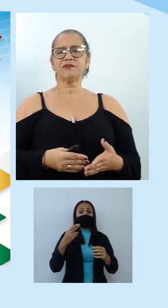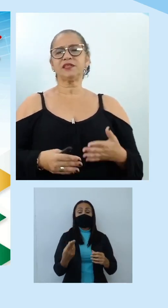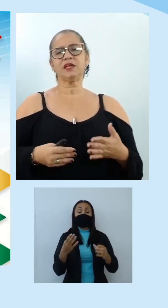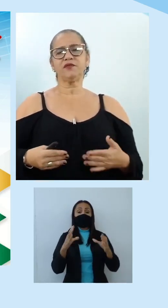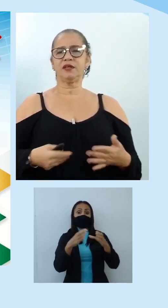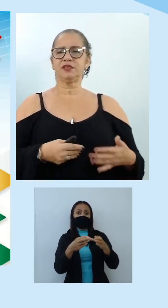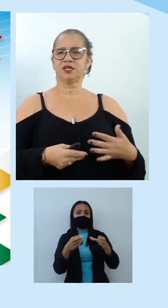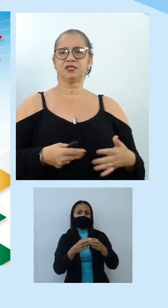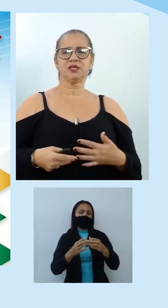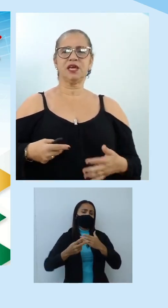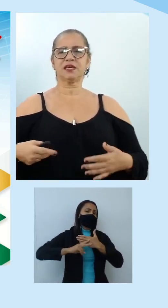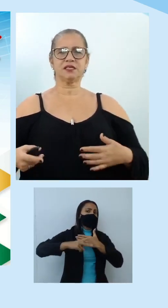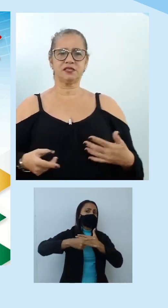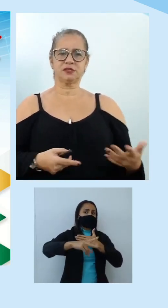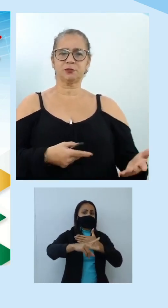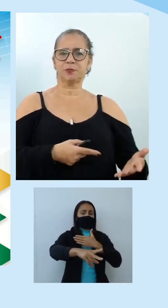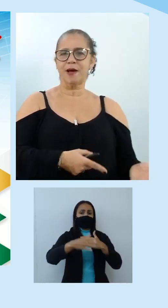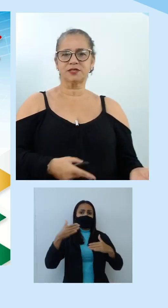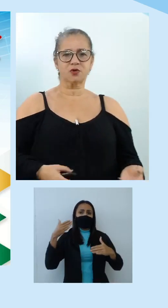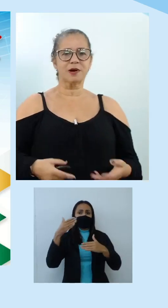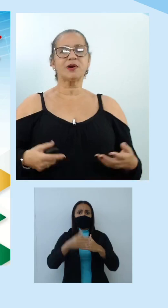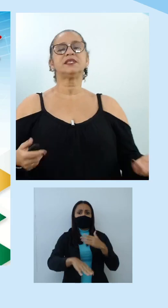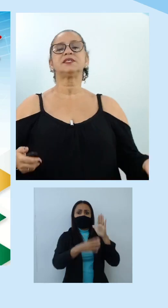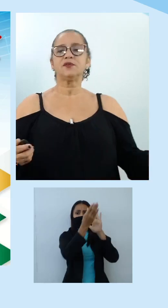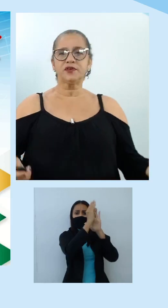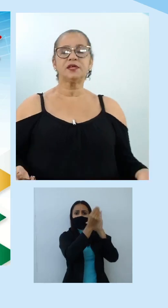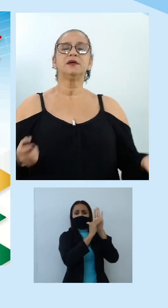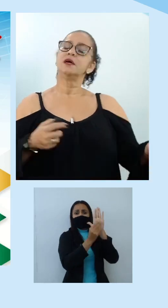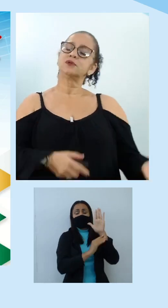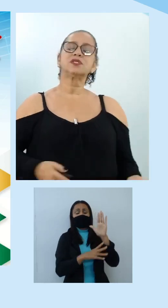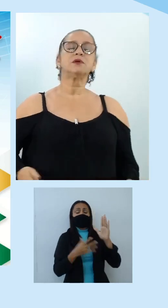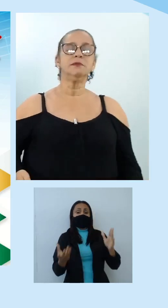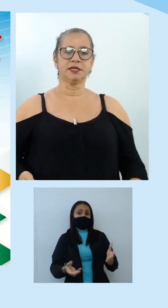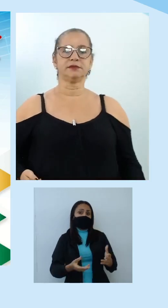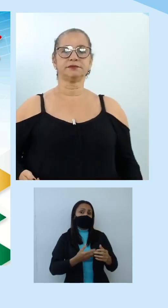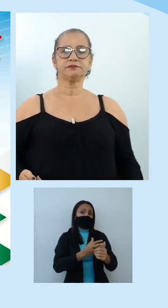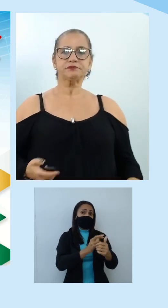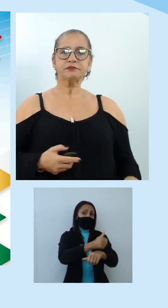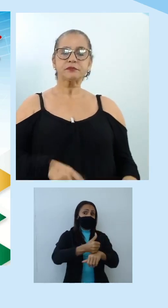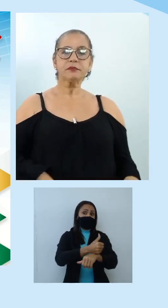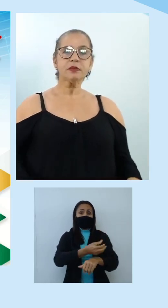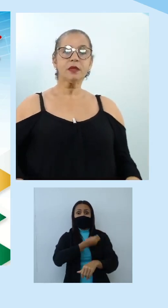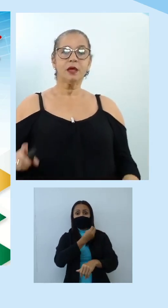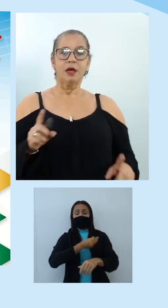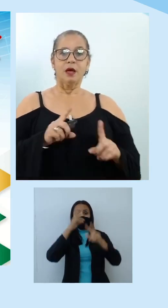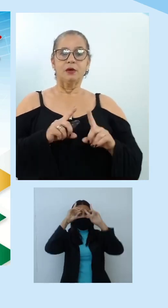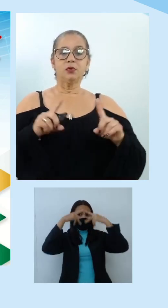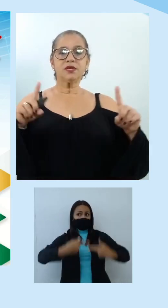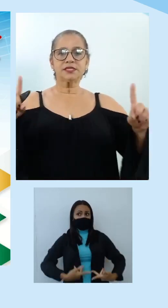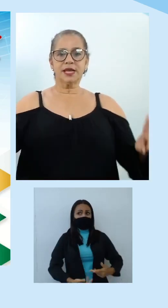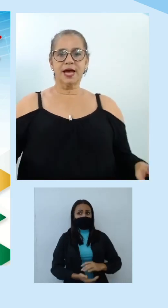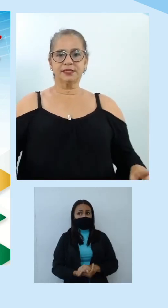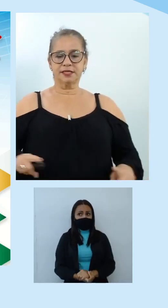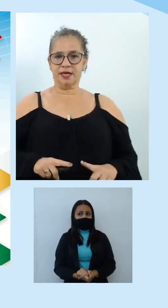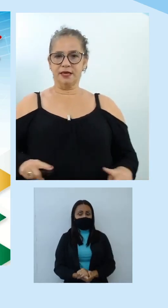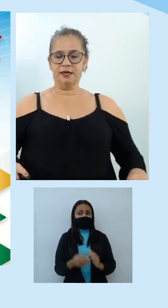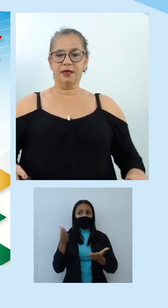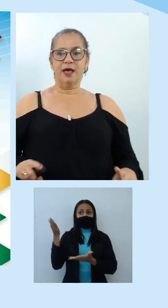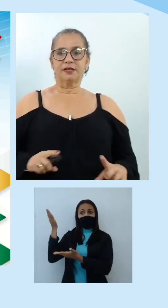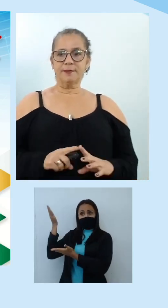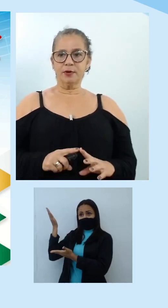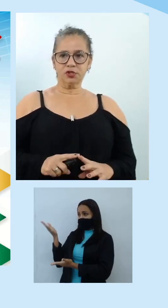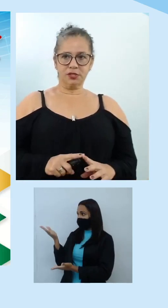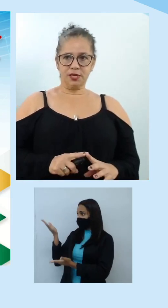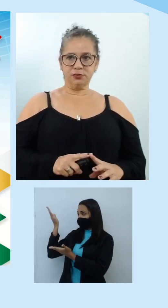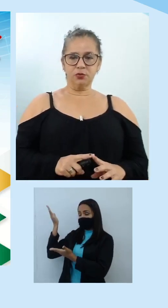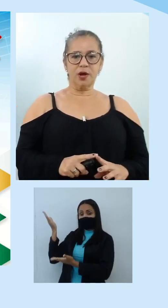consequentemente, ela vai interferir, gente, em requisitos primários, como a qualidade de vida do ser humano. No slide aí,